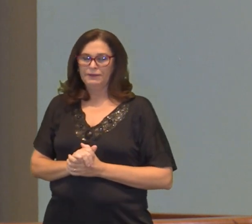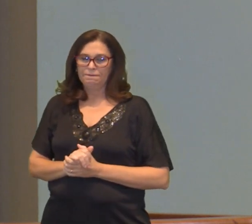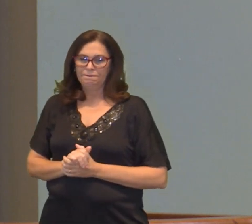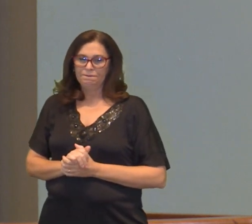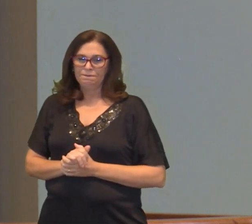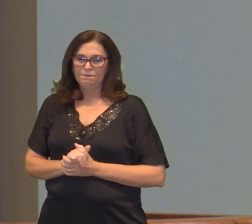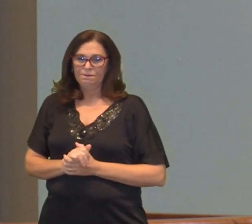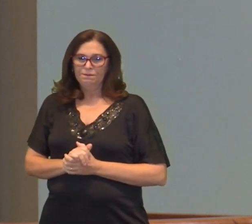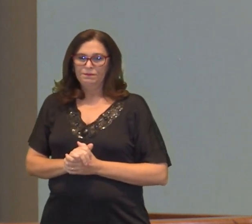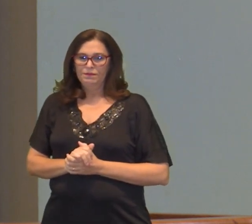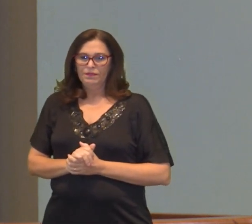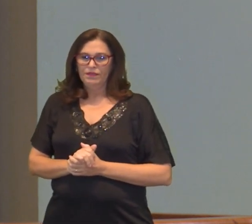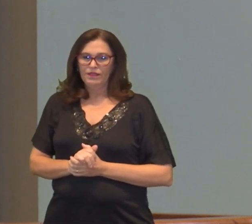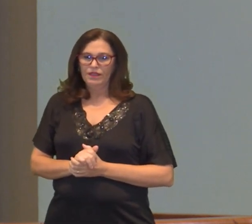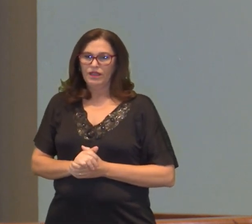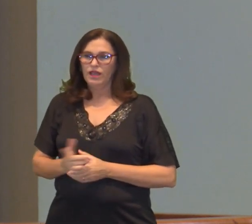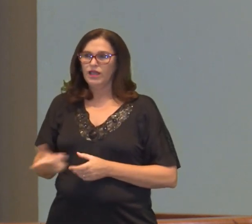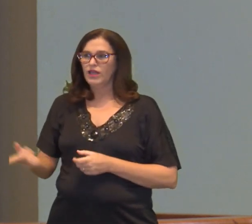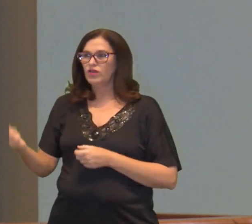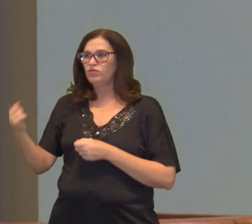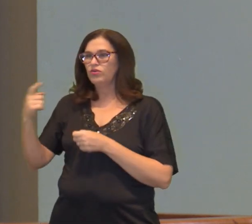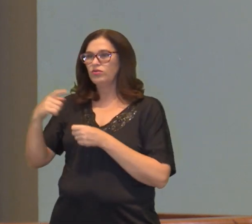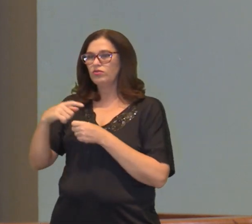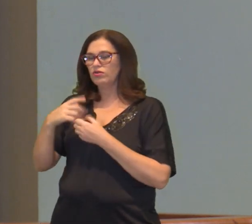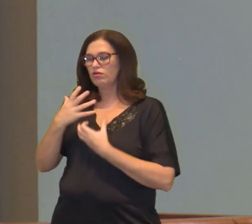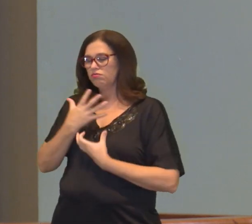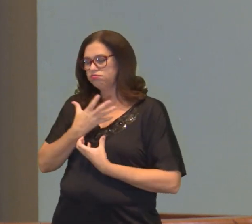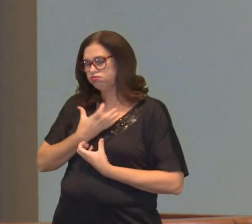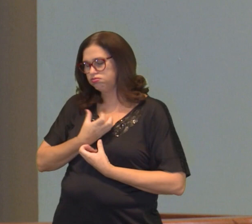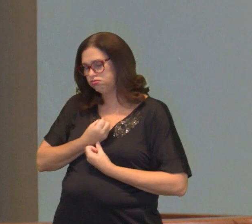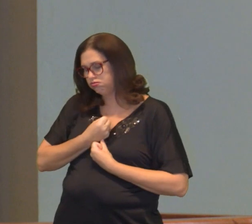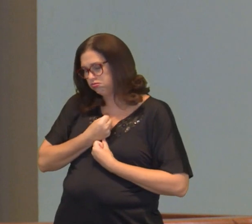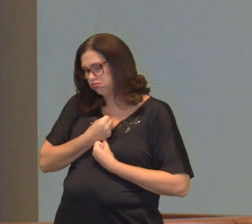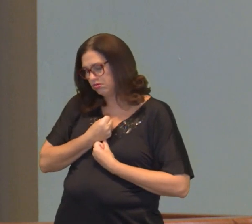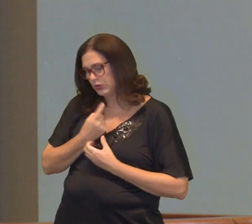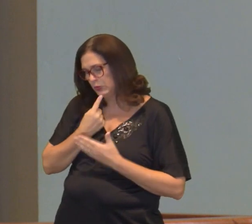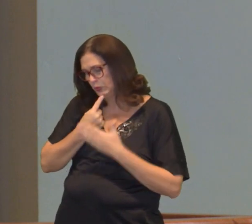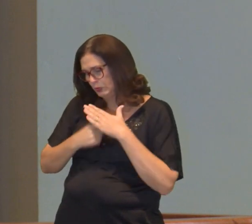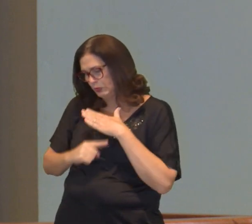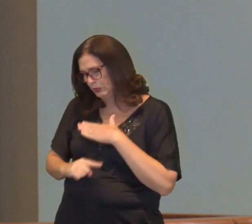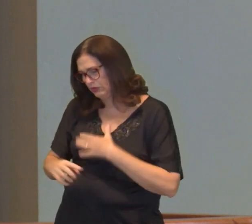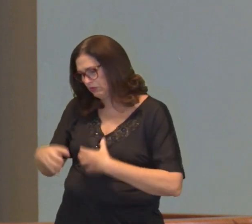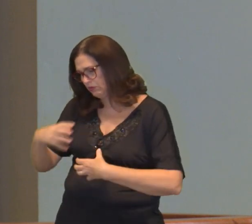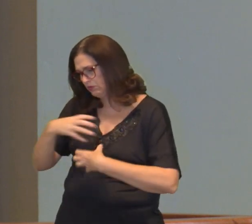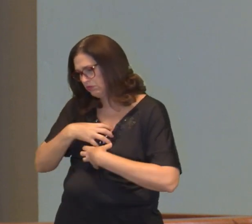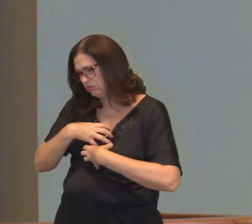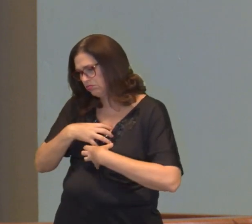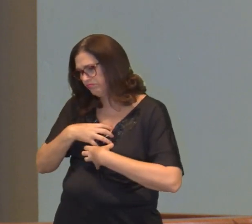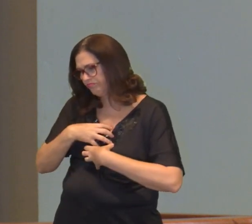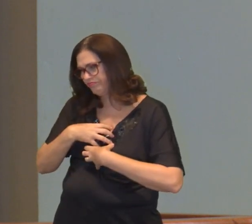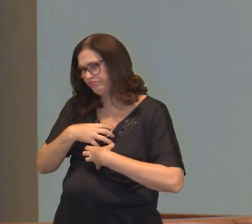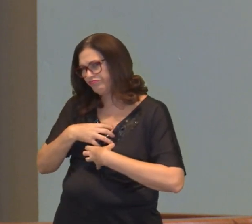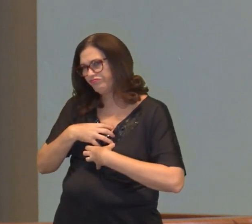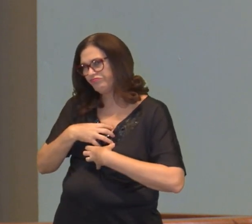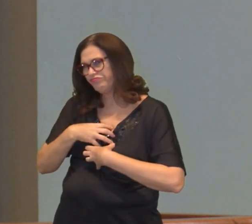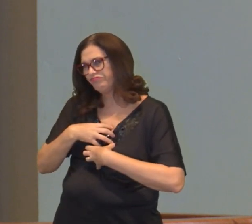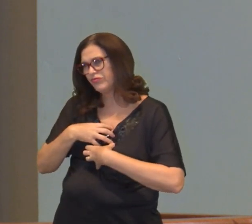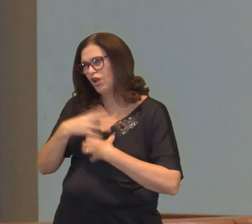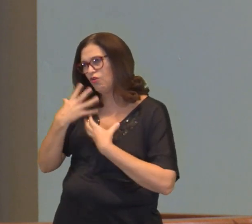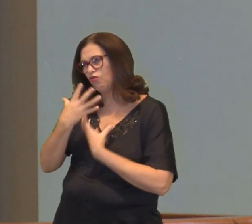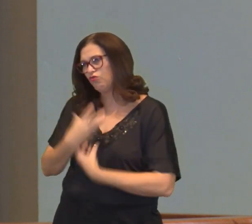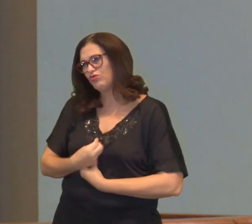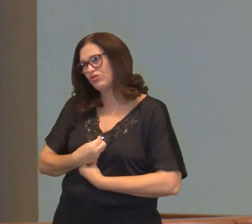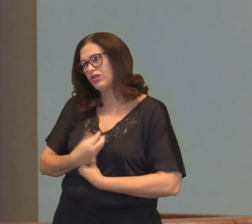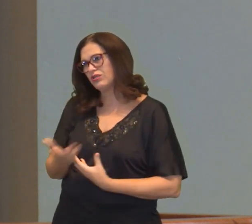E voltou deprimido e com um profundo sentimento de fracasso.